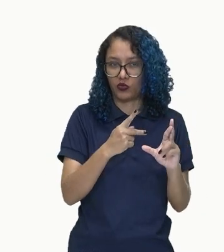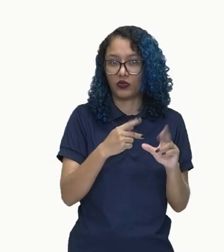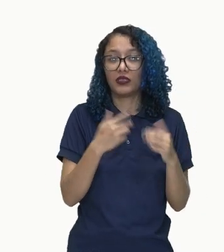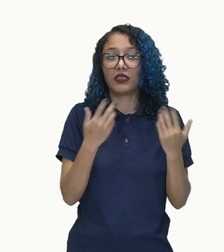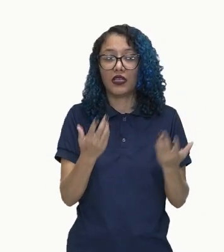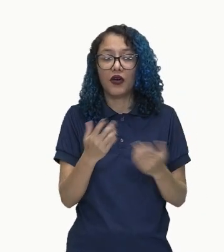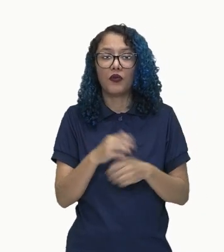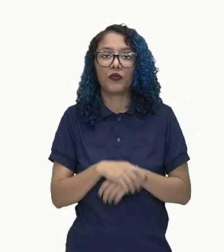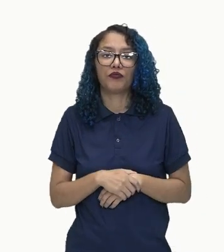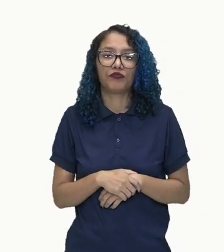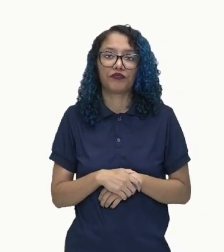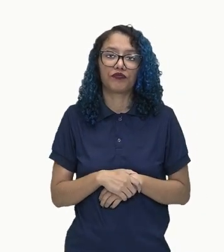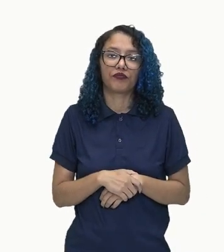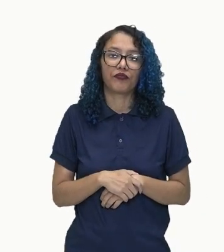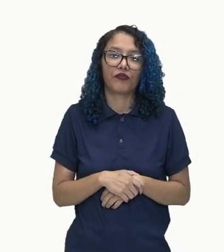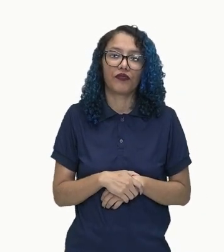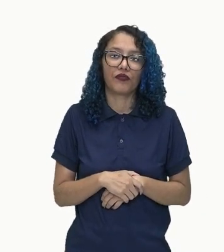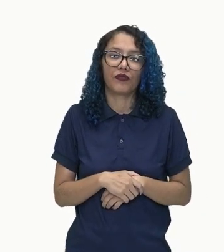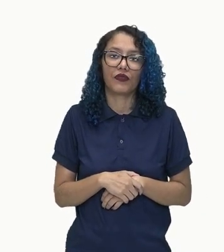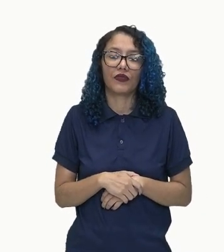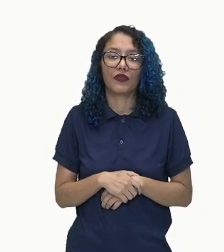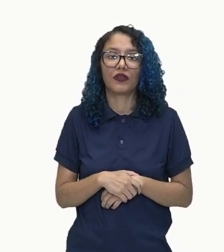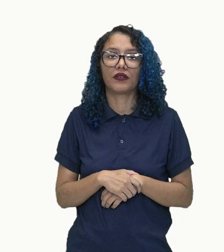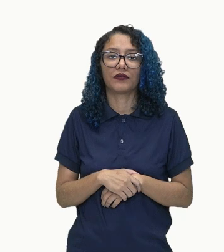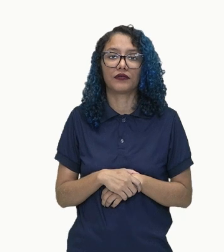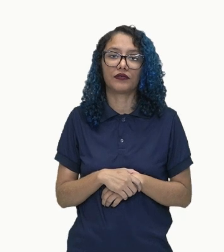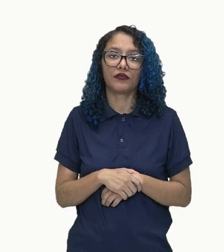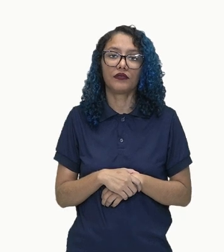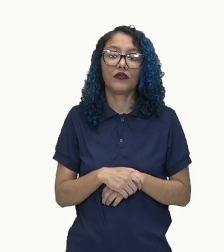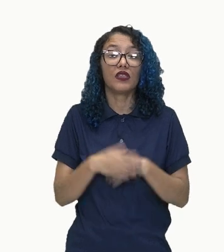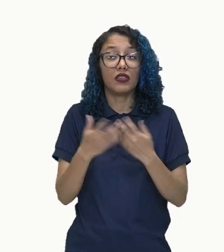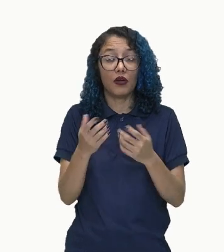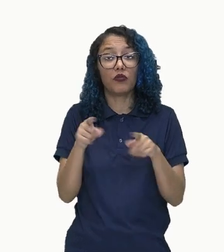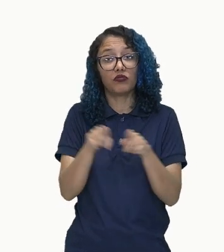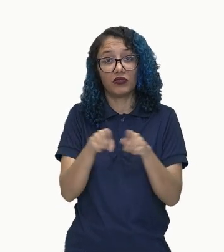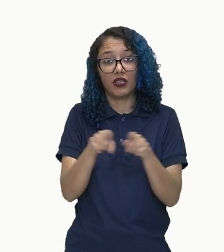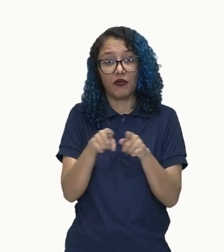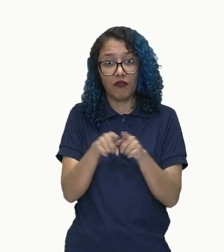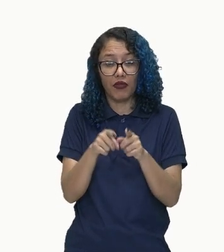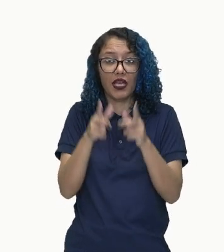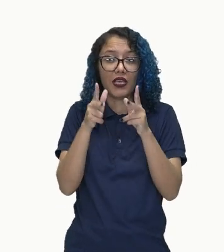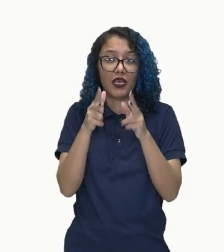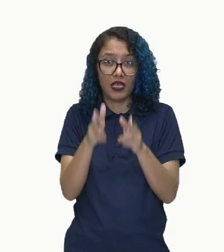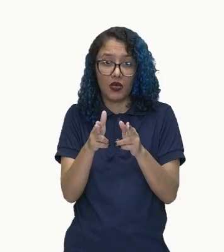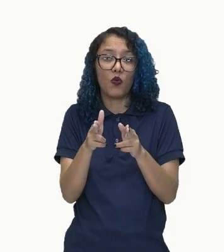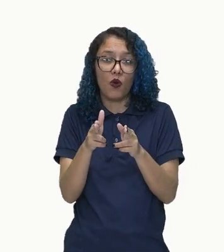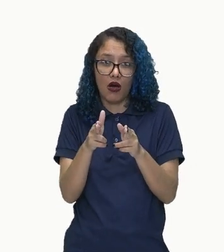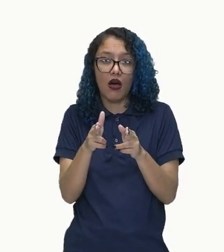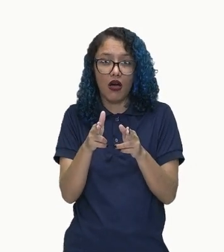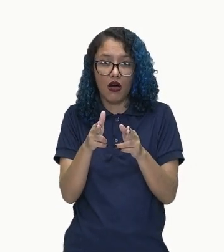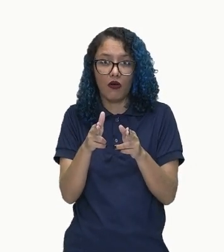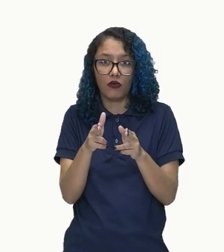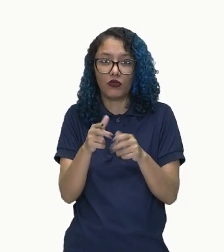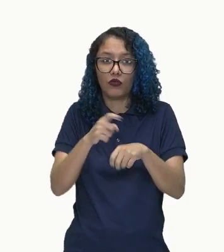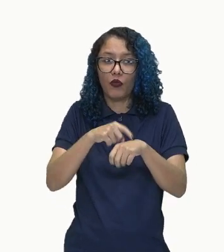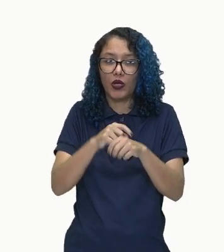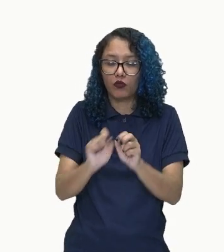massa dos produtos seja igual à massa dos reagentes na combustão completa do